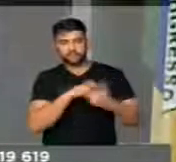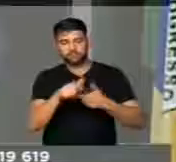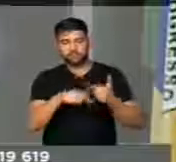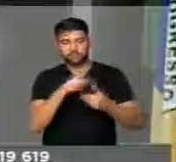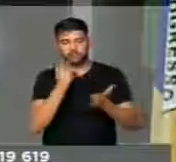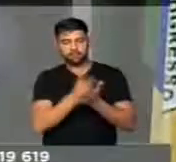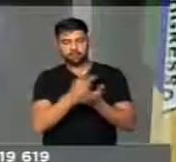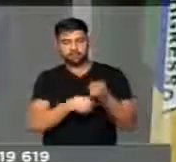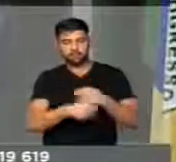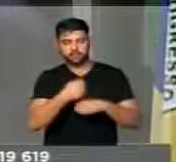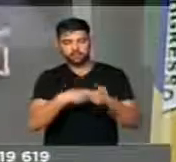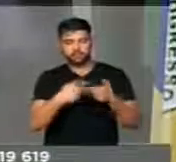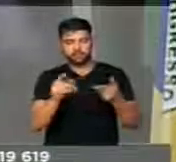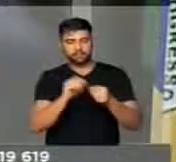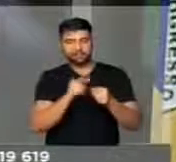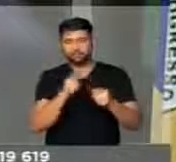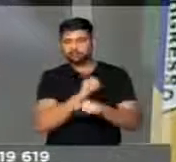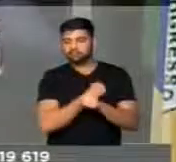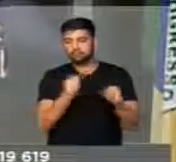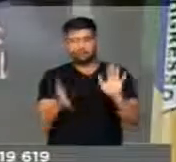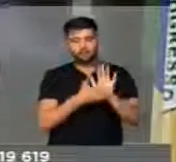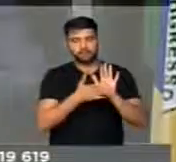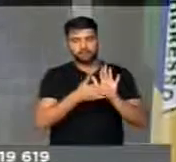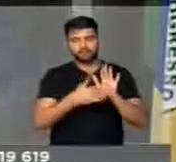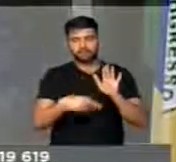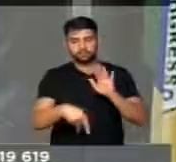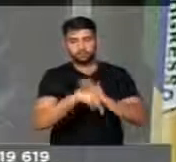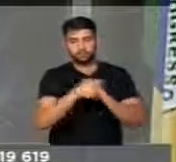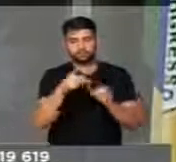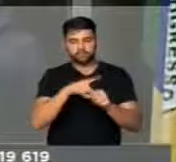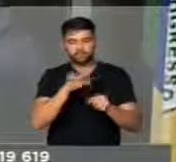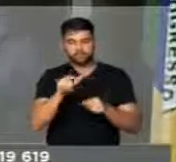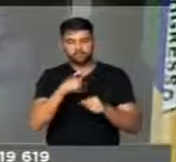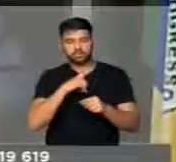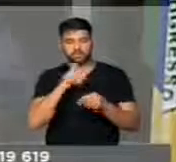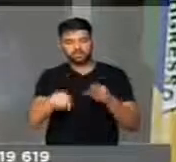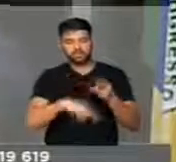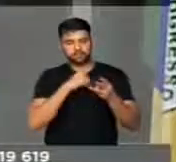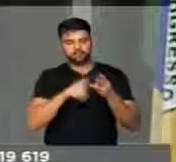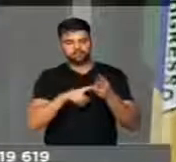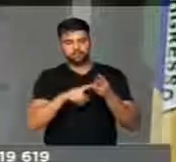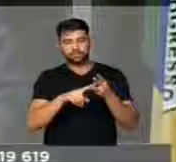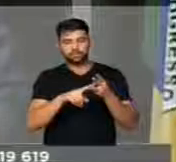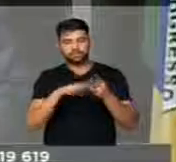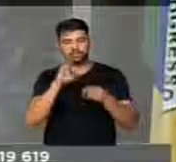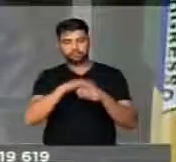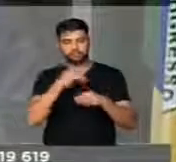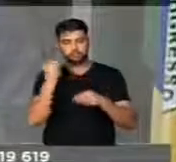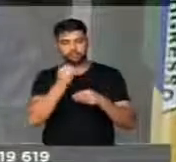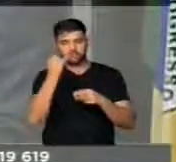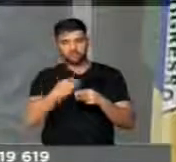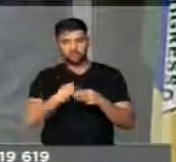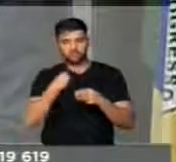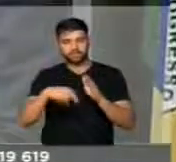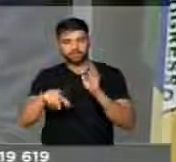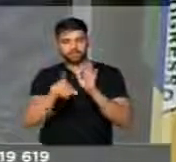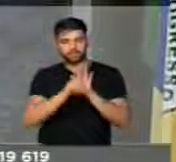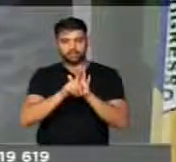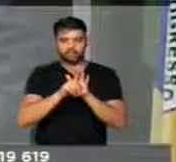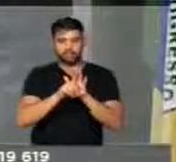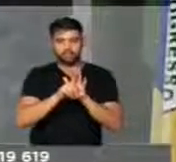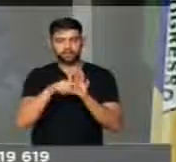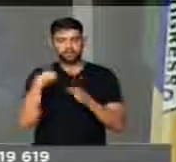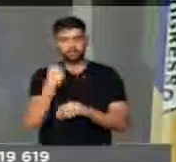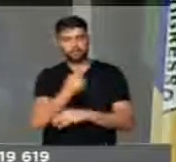na macroeconomia, o que não é propósito da Petrobras. O terceiro ponto muito significativo dessa lei